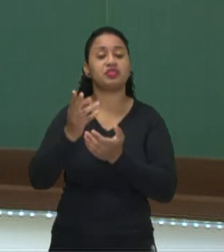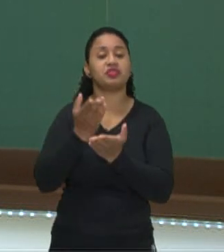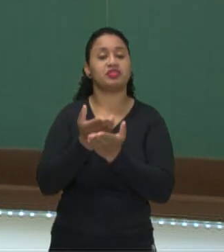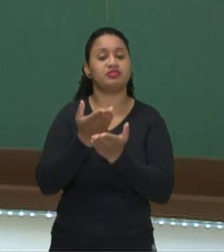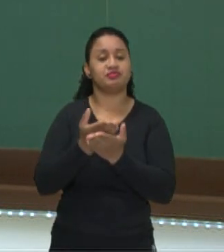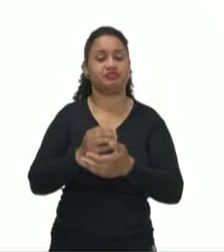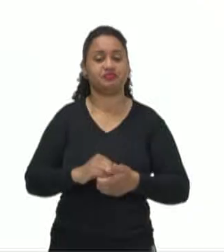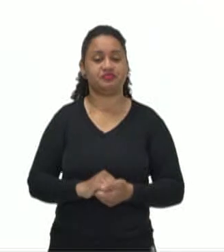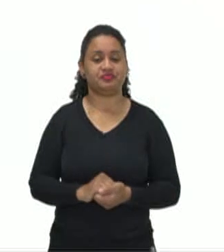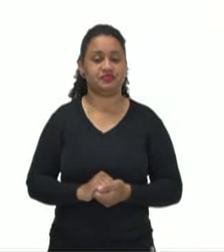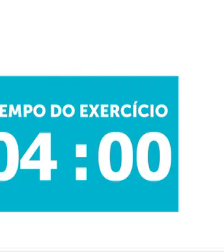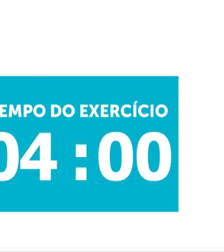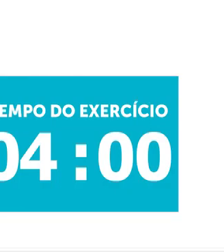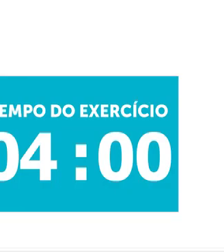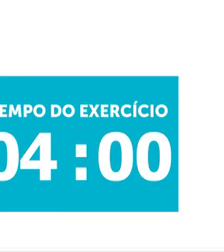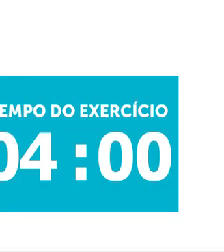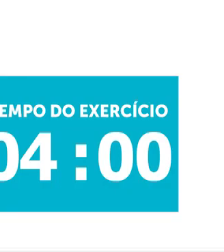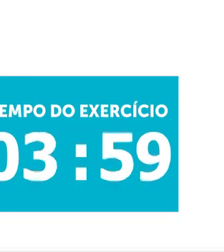para conversar.